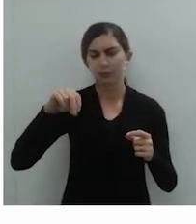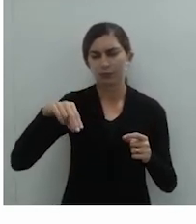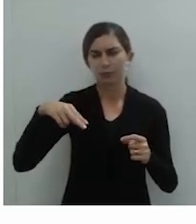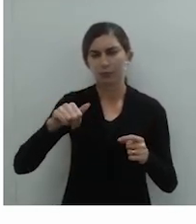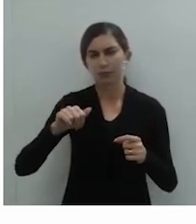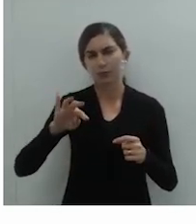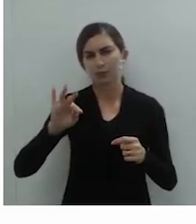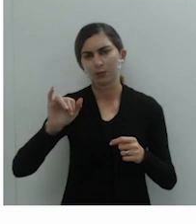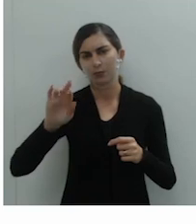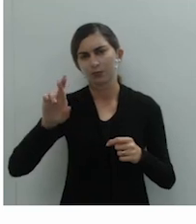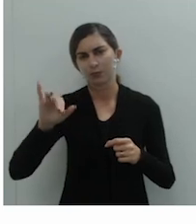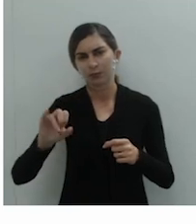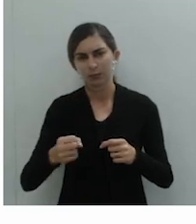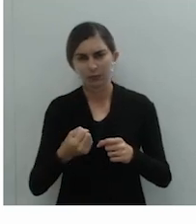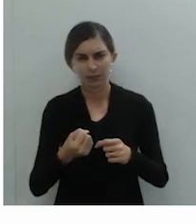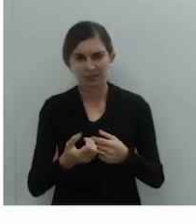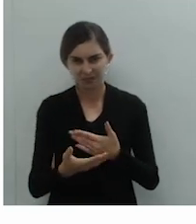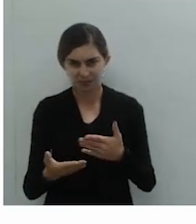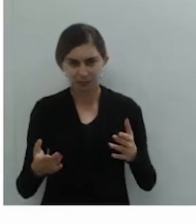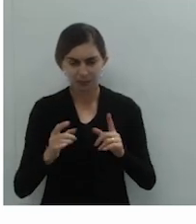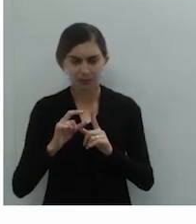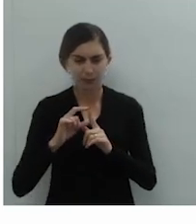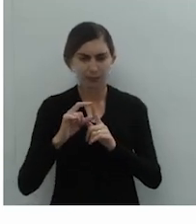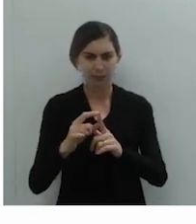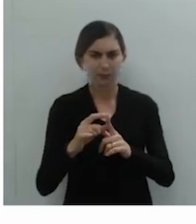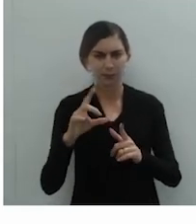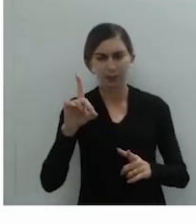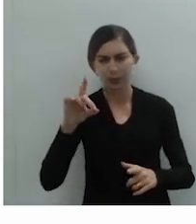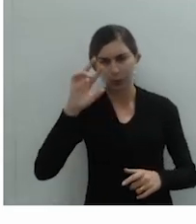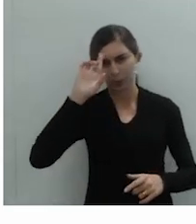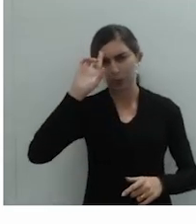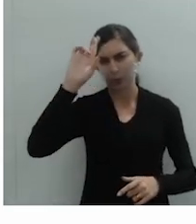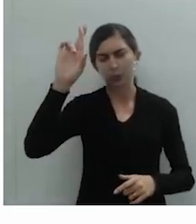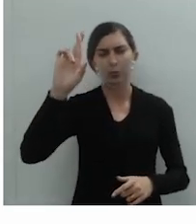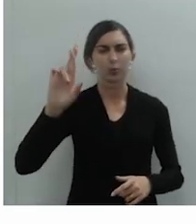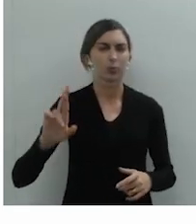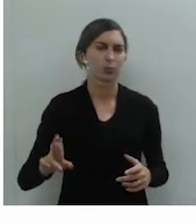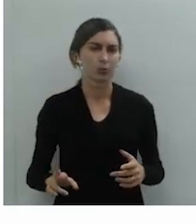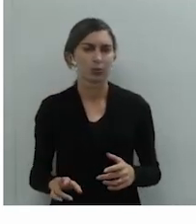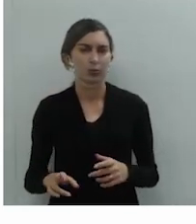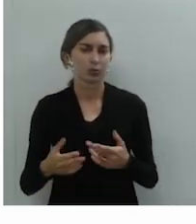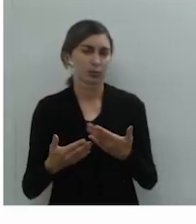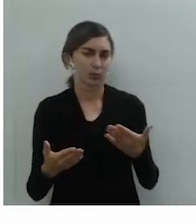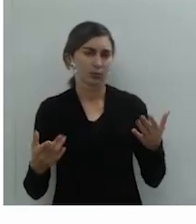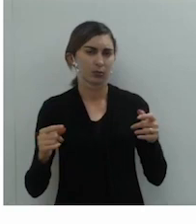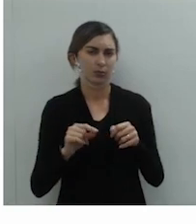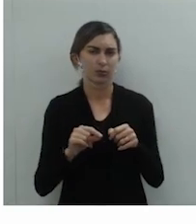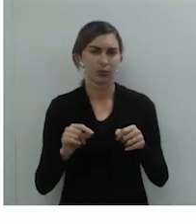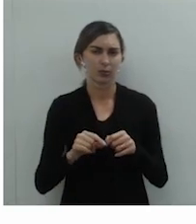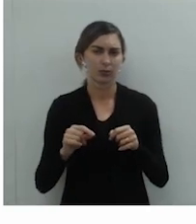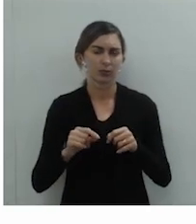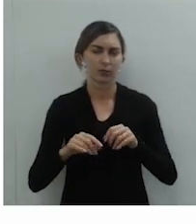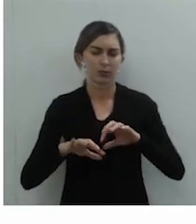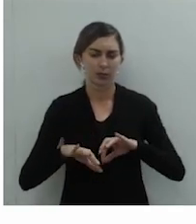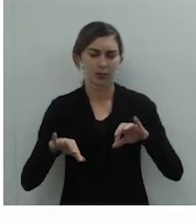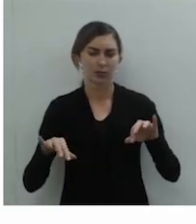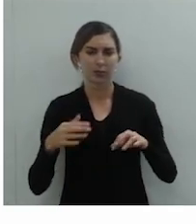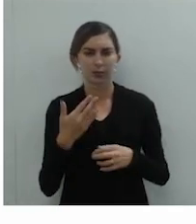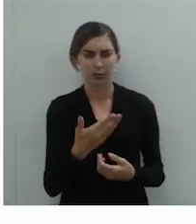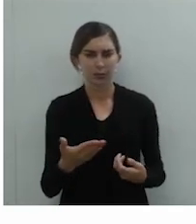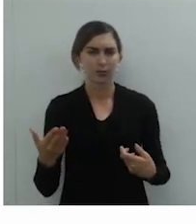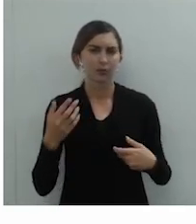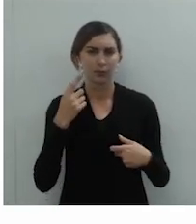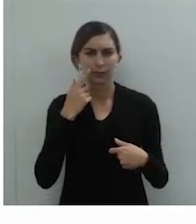donatários. Donatários, a palavra donos, né? E ele faz essa divisãozinha que vocês estão vendo